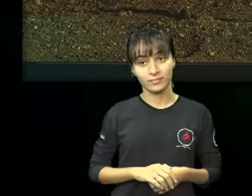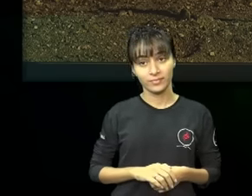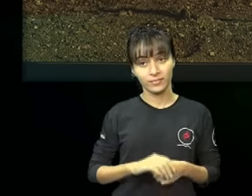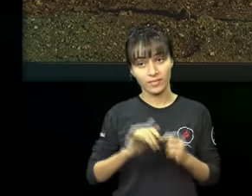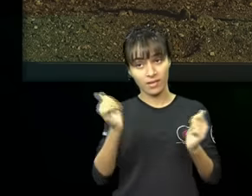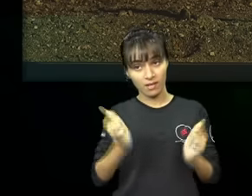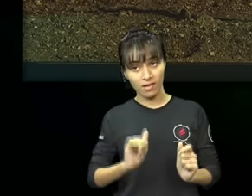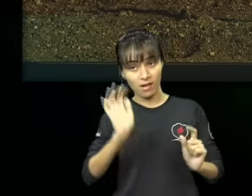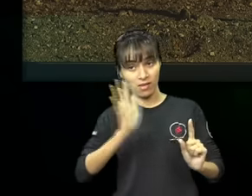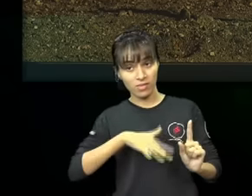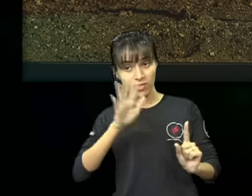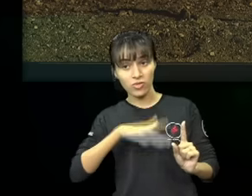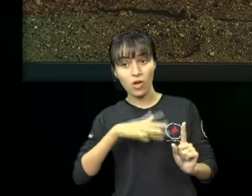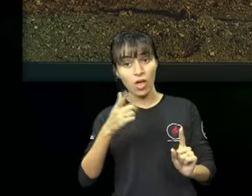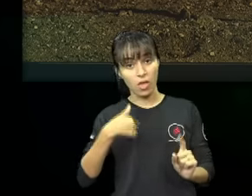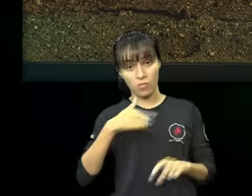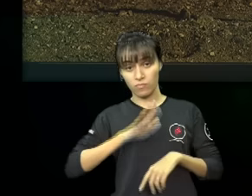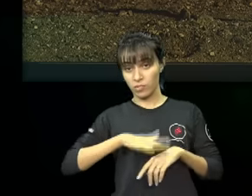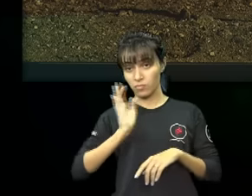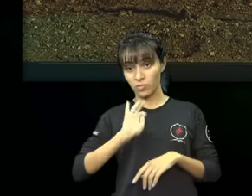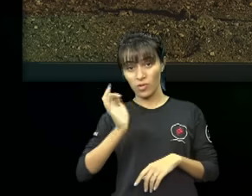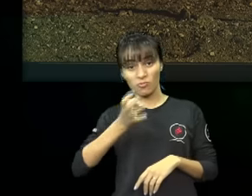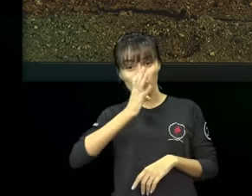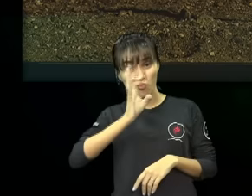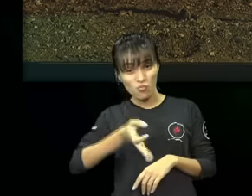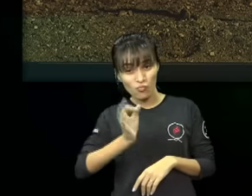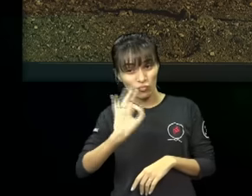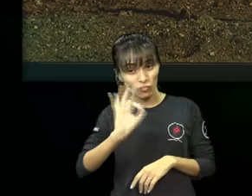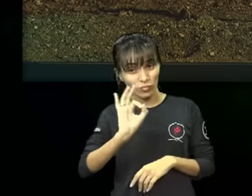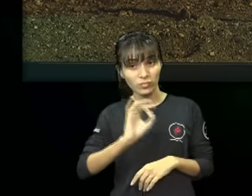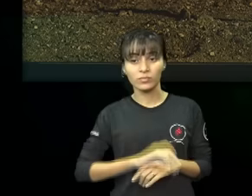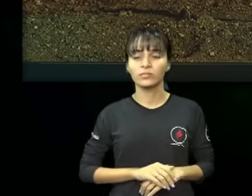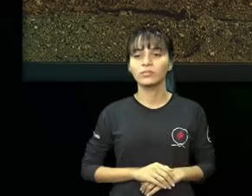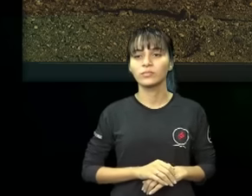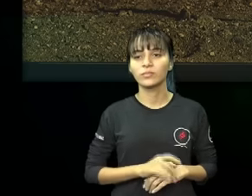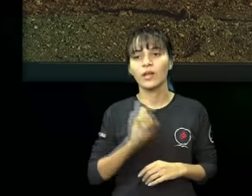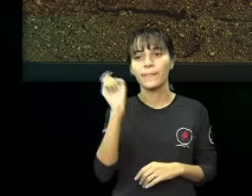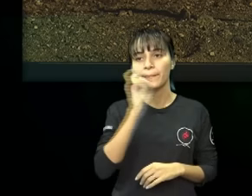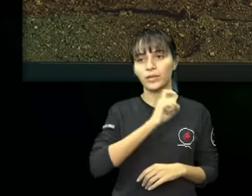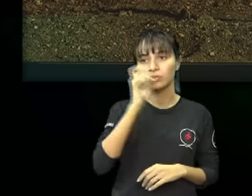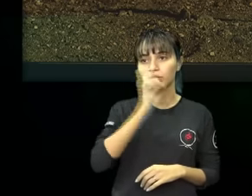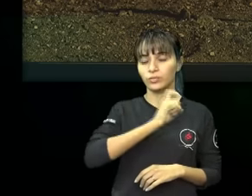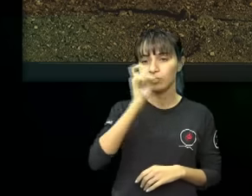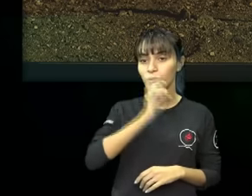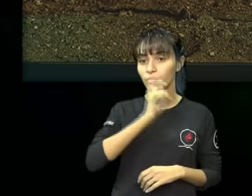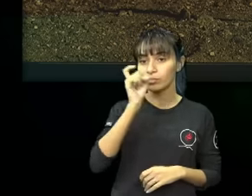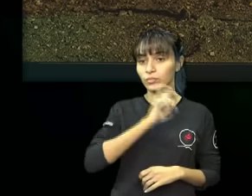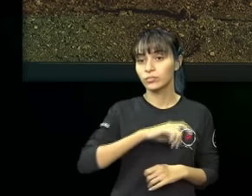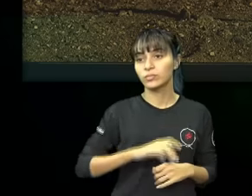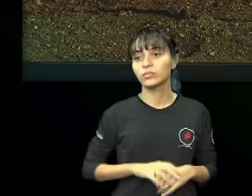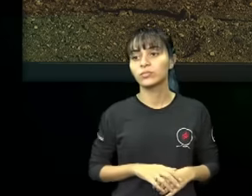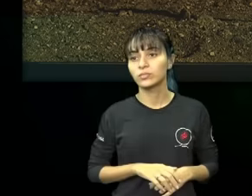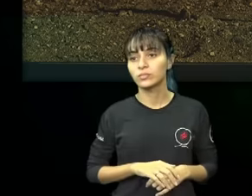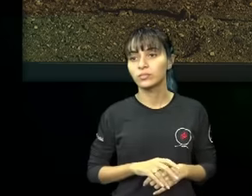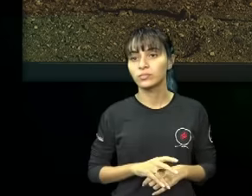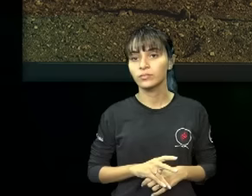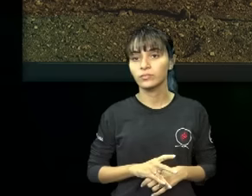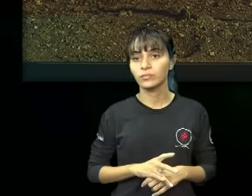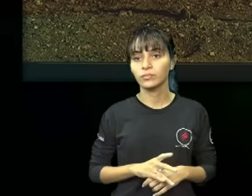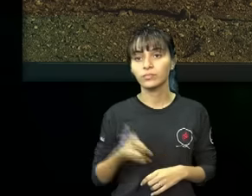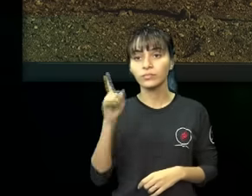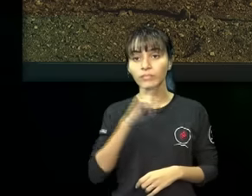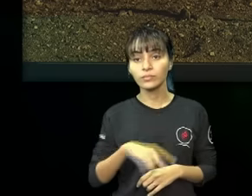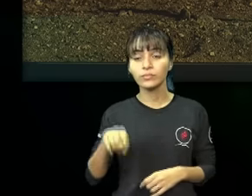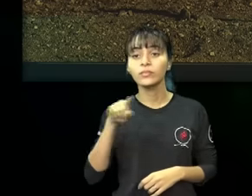tão ele sair de mal mas não sou eu não não estou acusando ninguém mentirosos a sua parte será